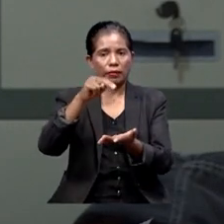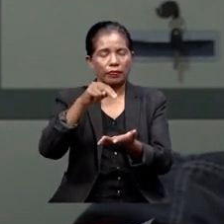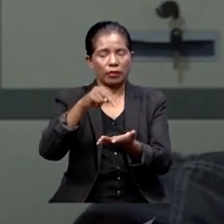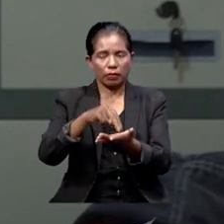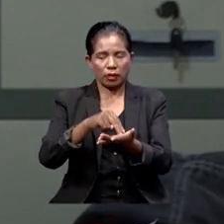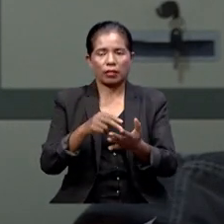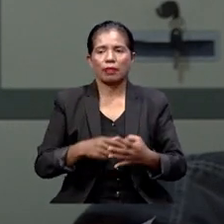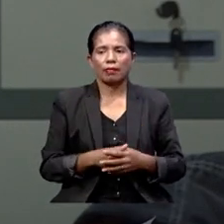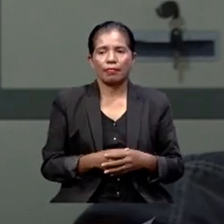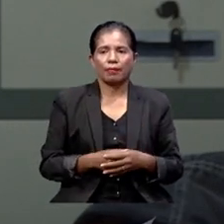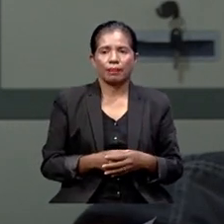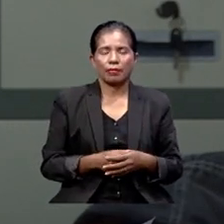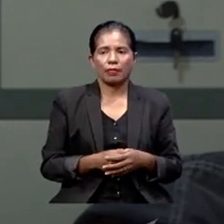an,